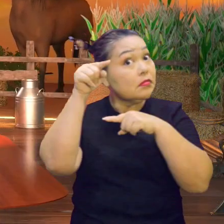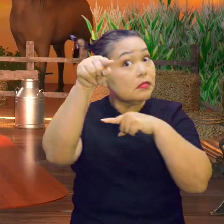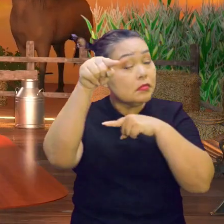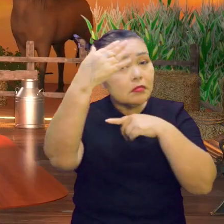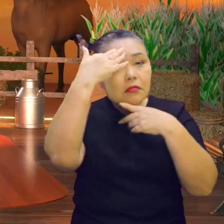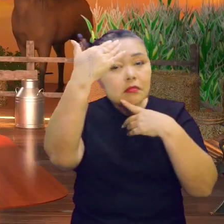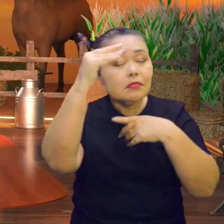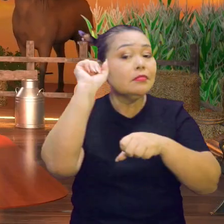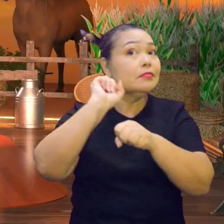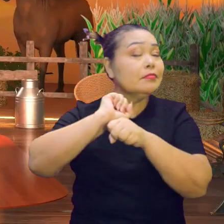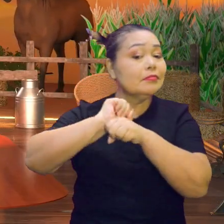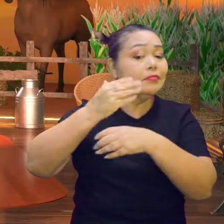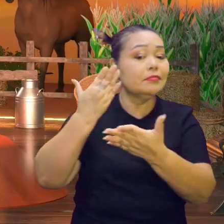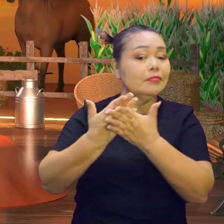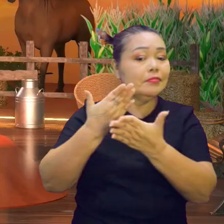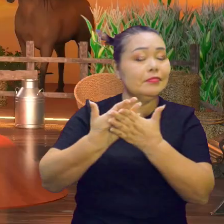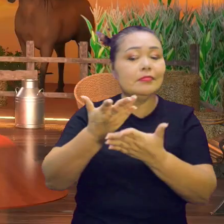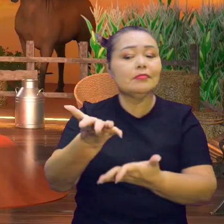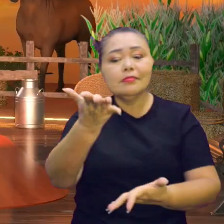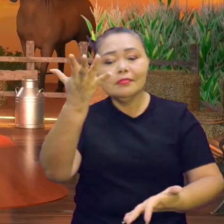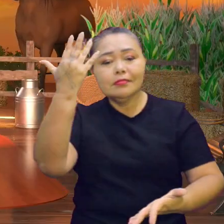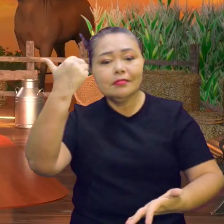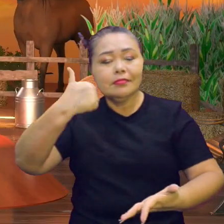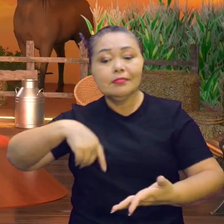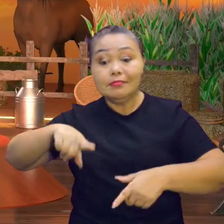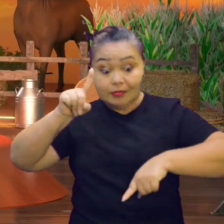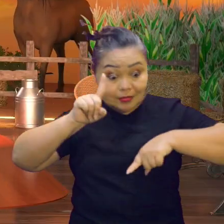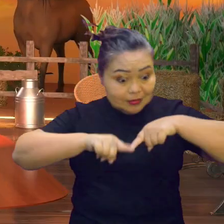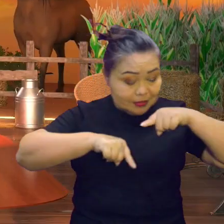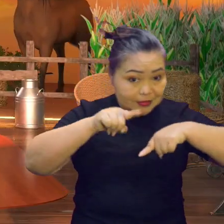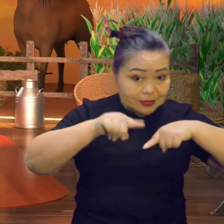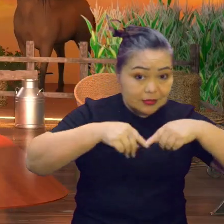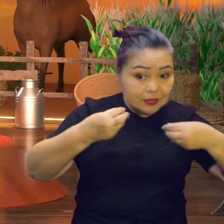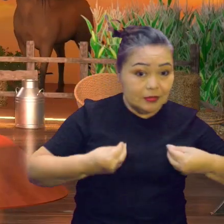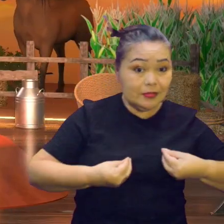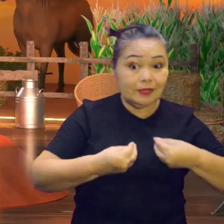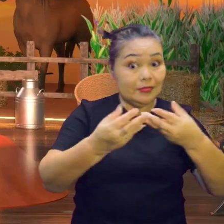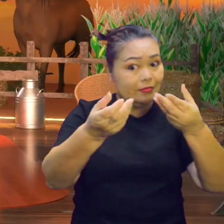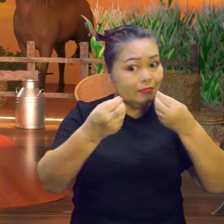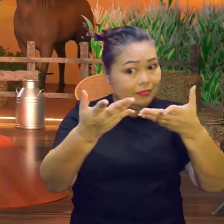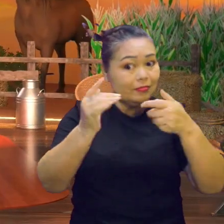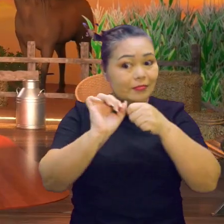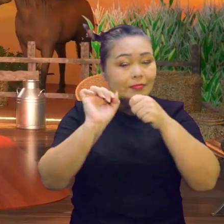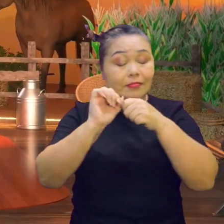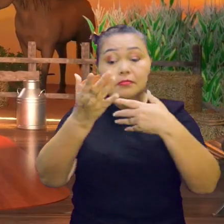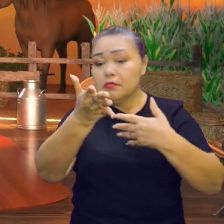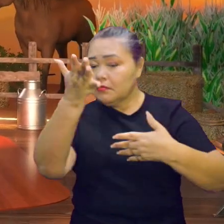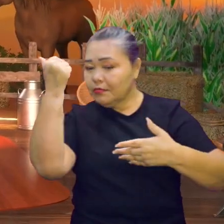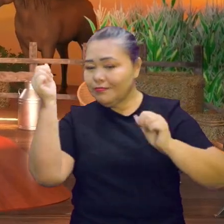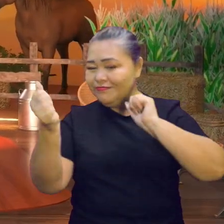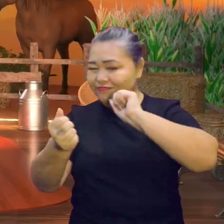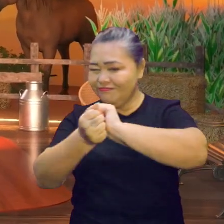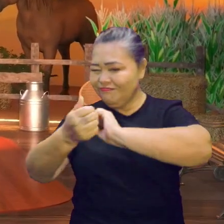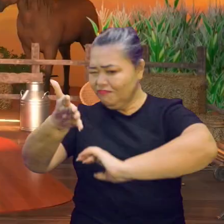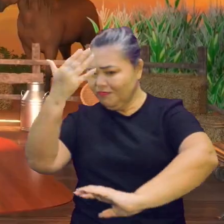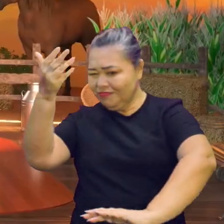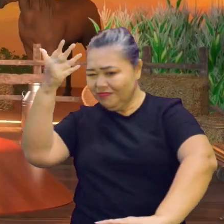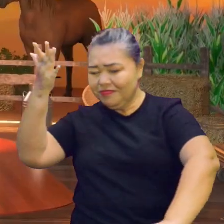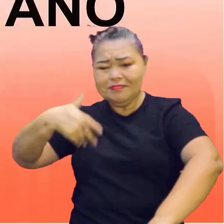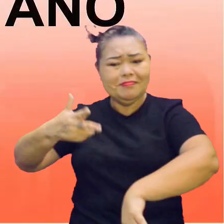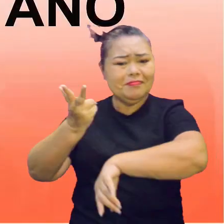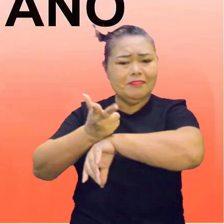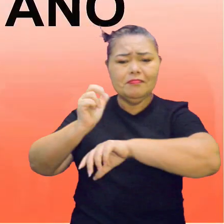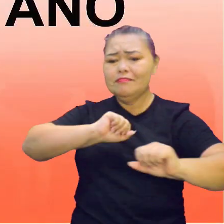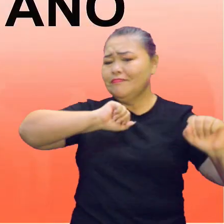aula. Galerinha, pega o material que o professor entregou para vocês, vem junto comigo. Minha diretora, joga